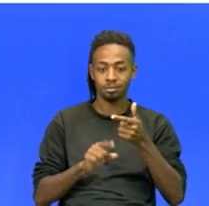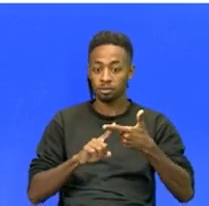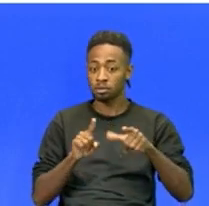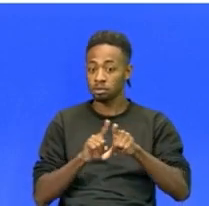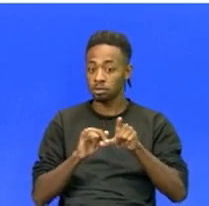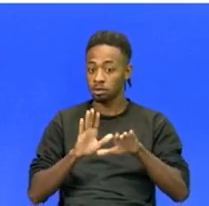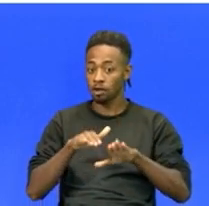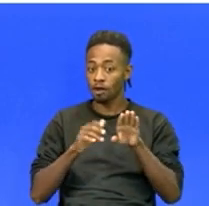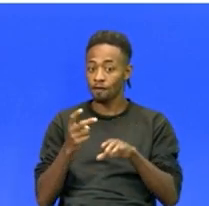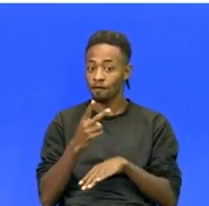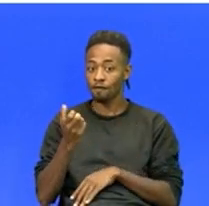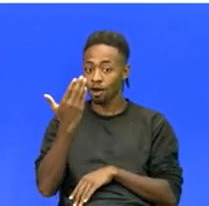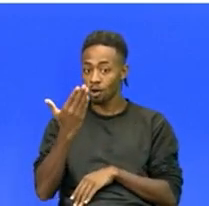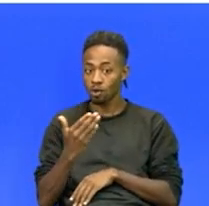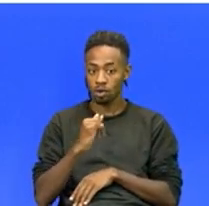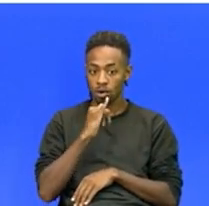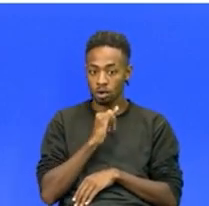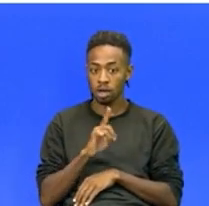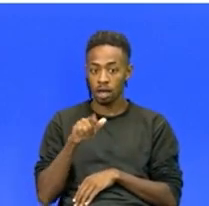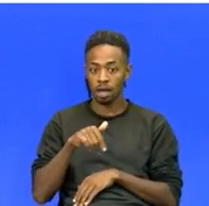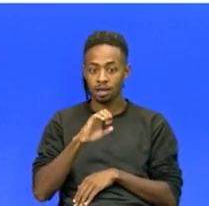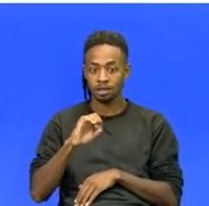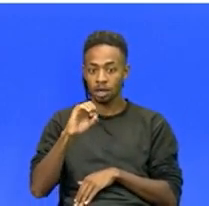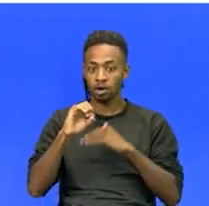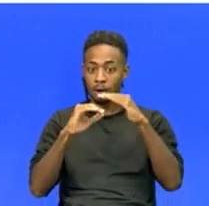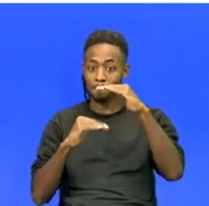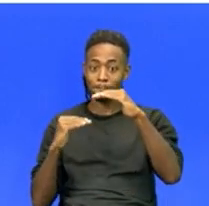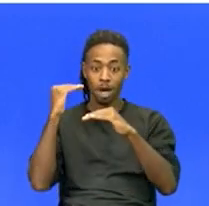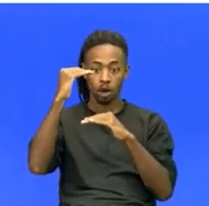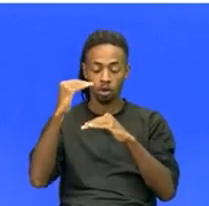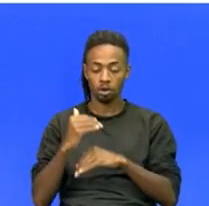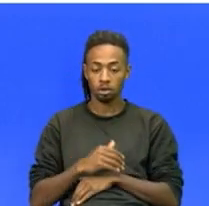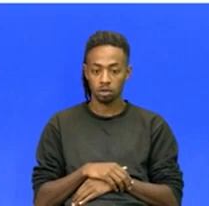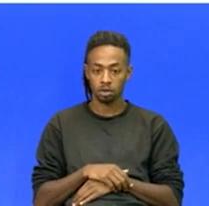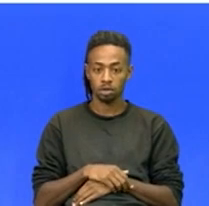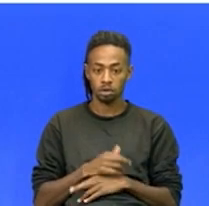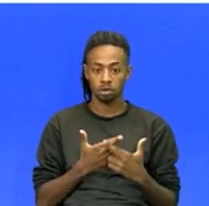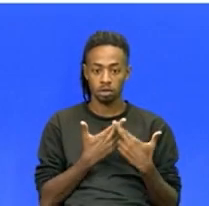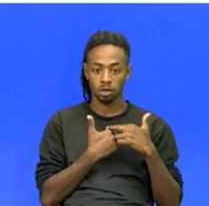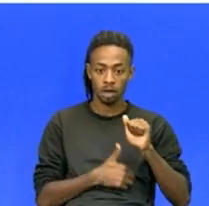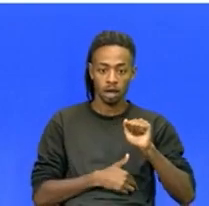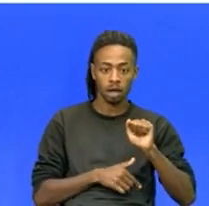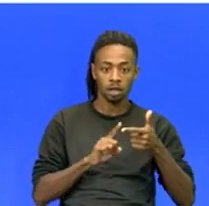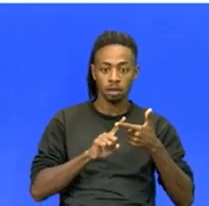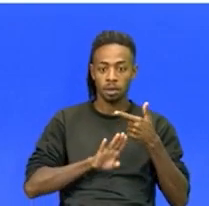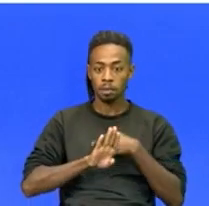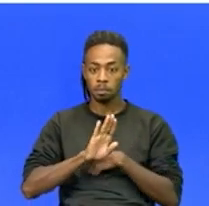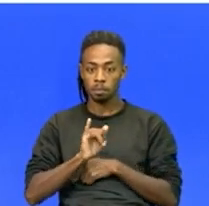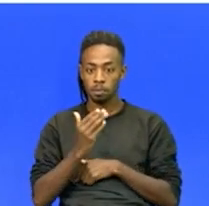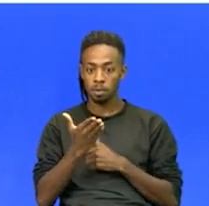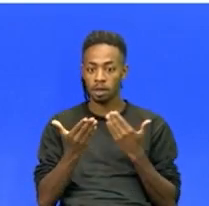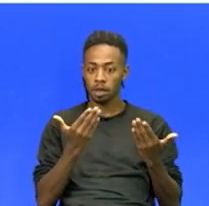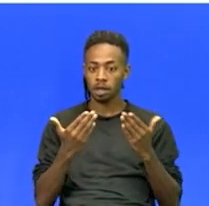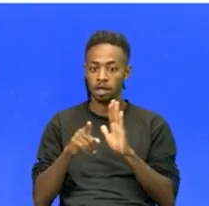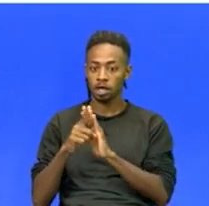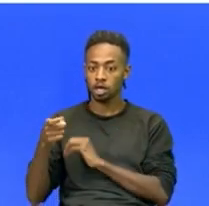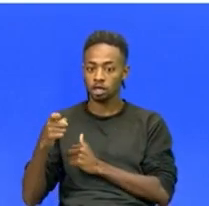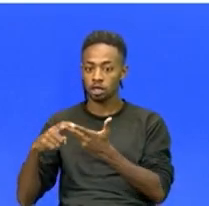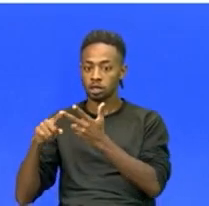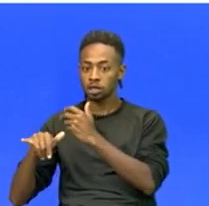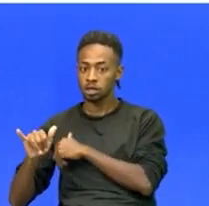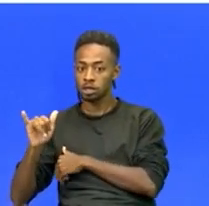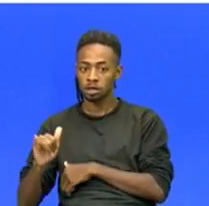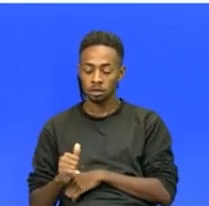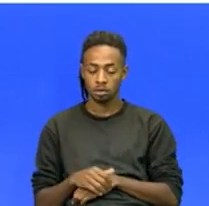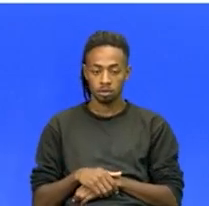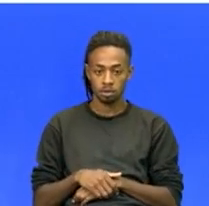Se esse valor do meu determinante for maior que zero e a minha função de A e B, né, em relação a x ou xy